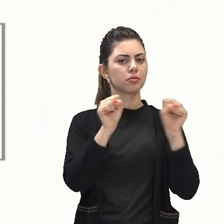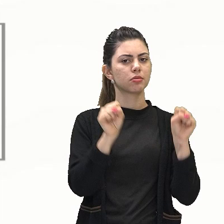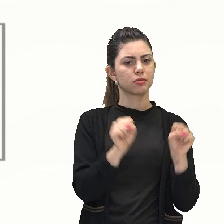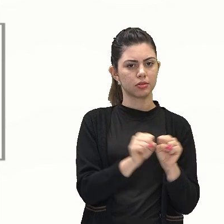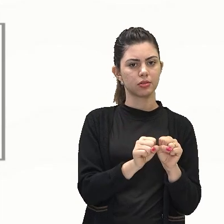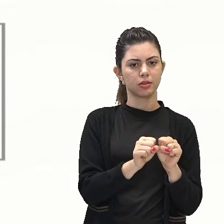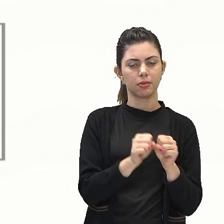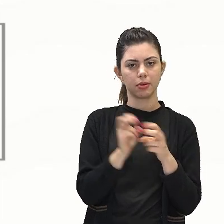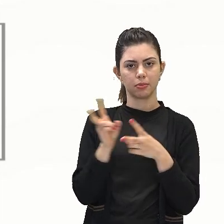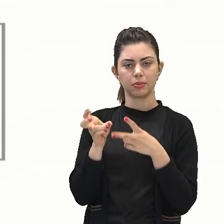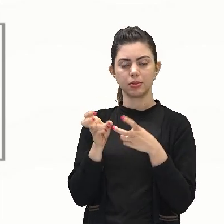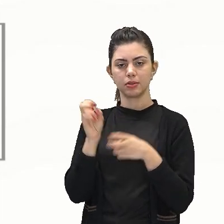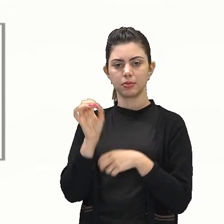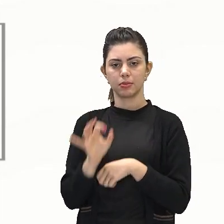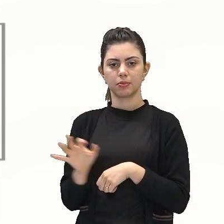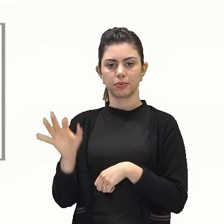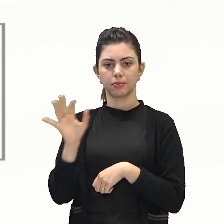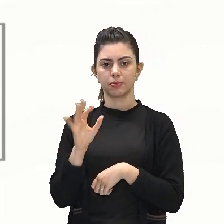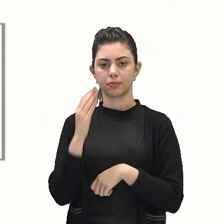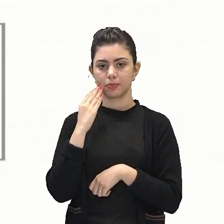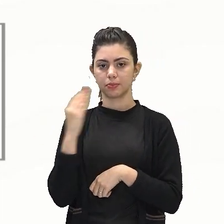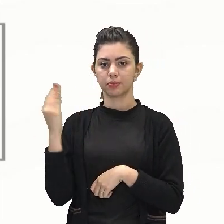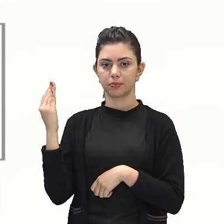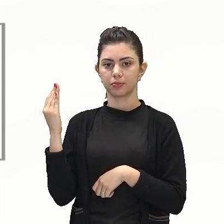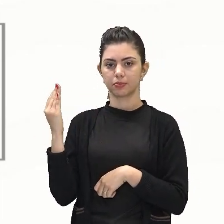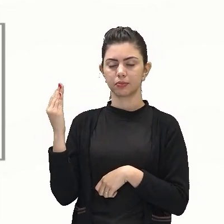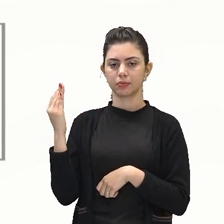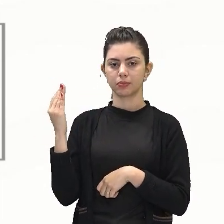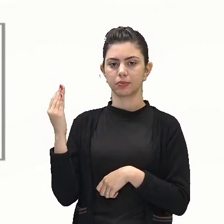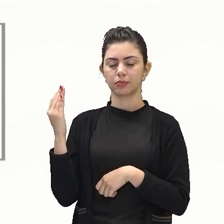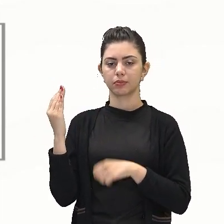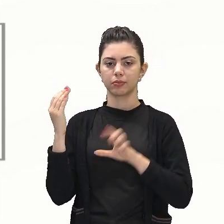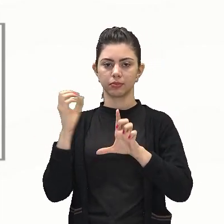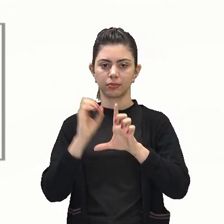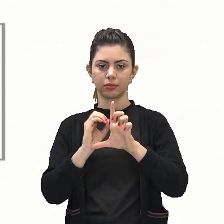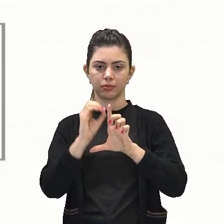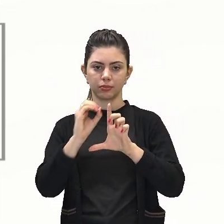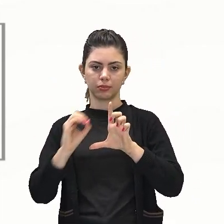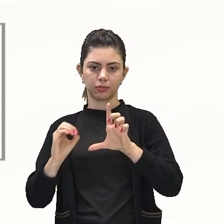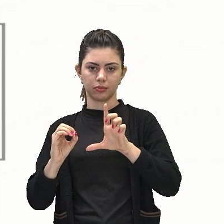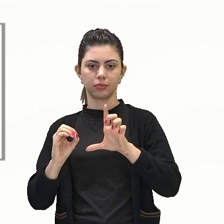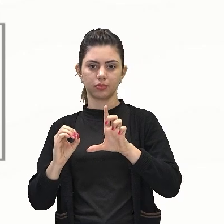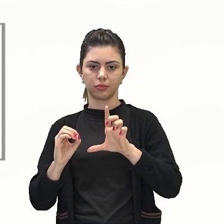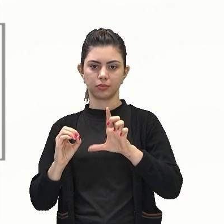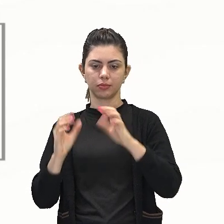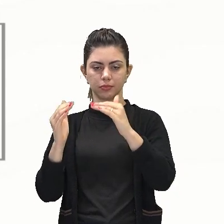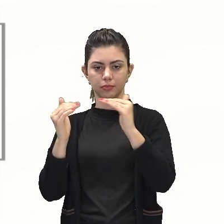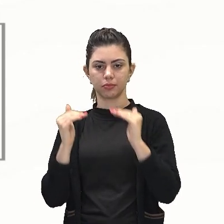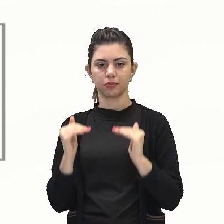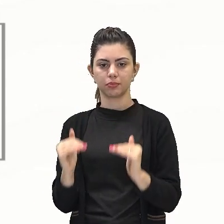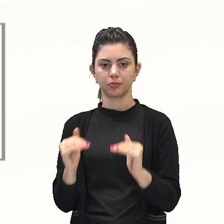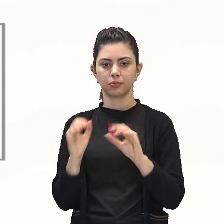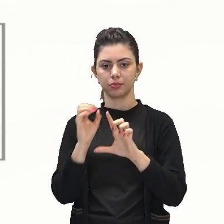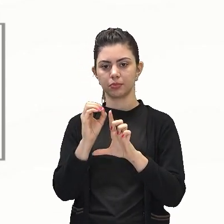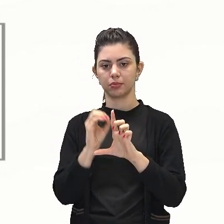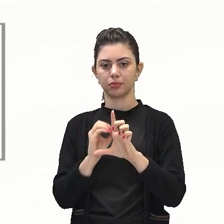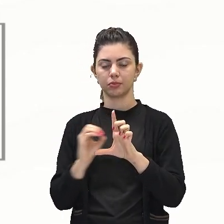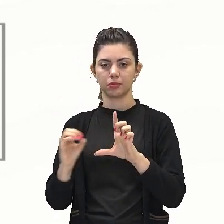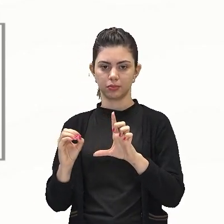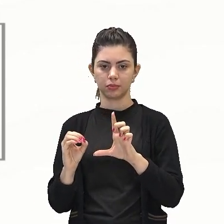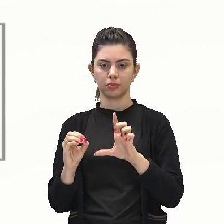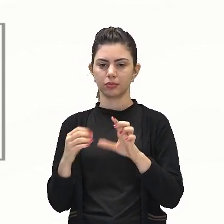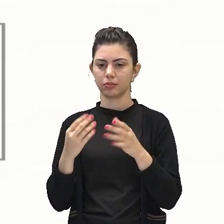escalonados? Observe, ó, traçando aqui do primeiro, ó, é 0. Ó, todos